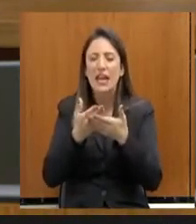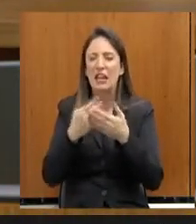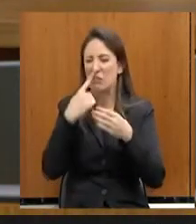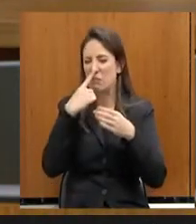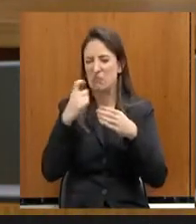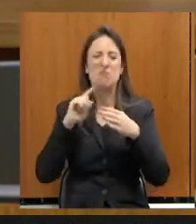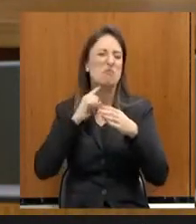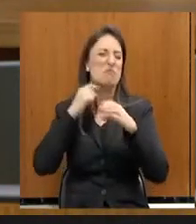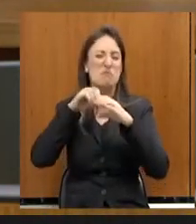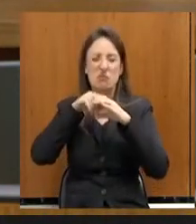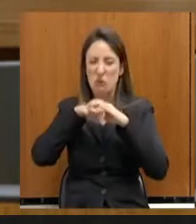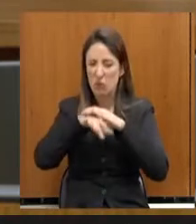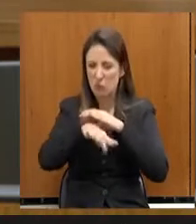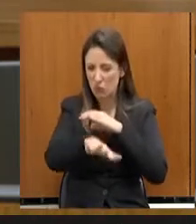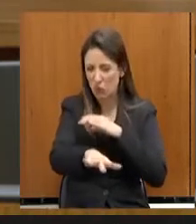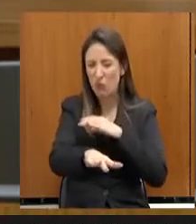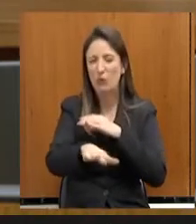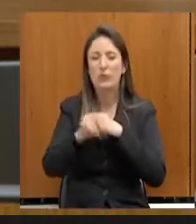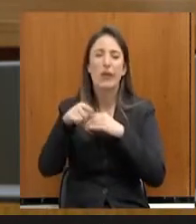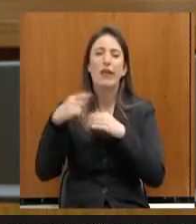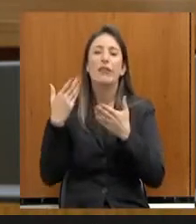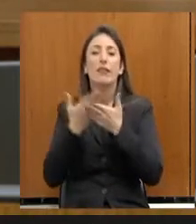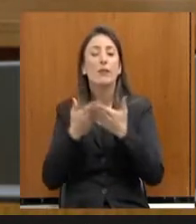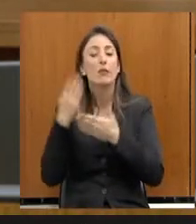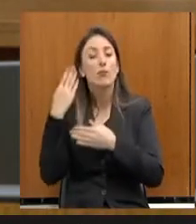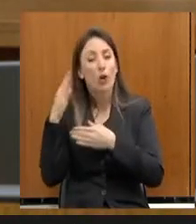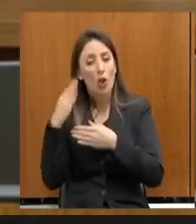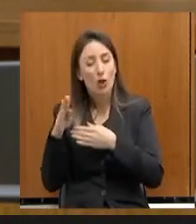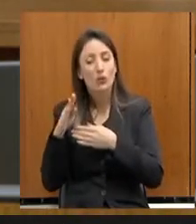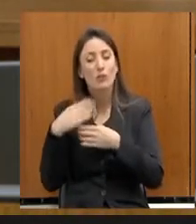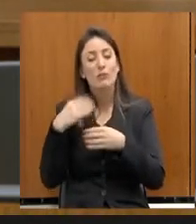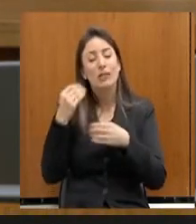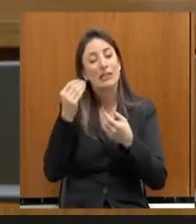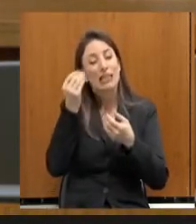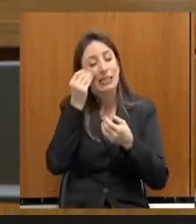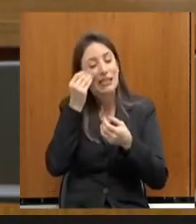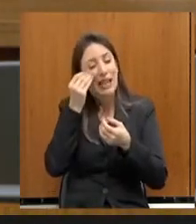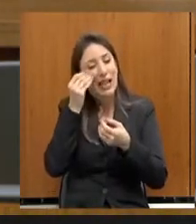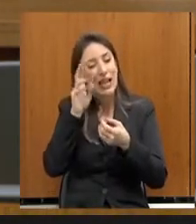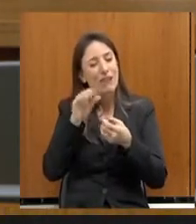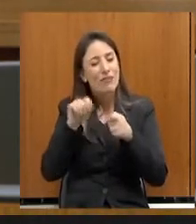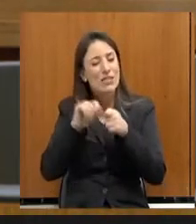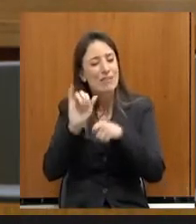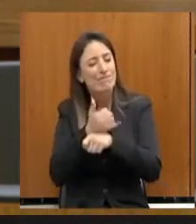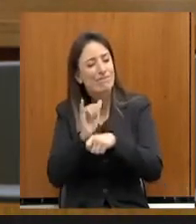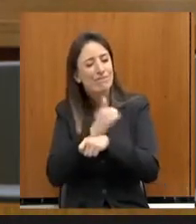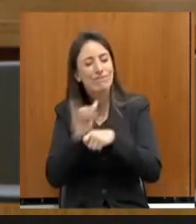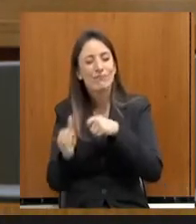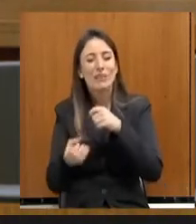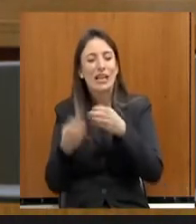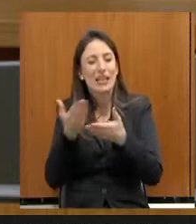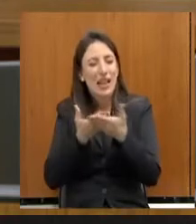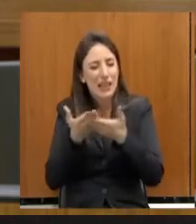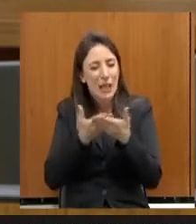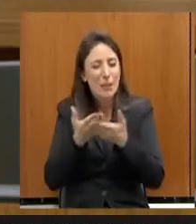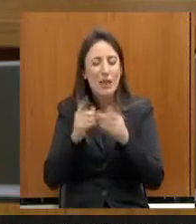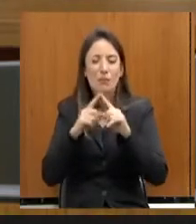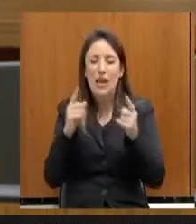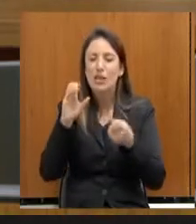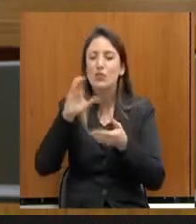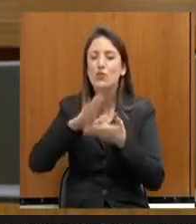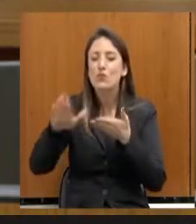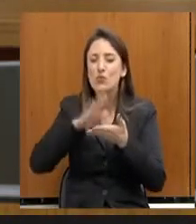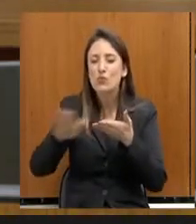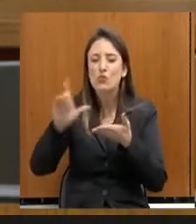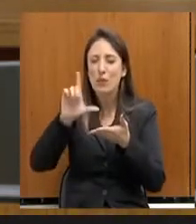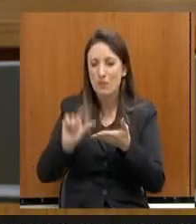acessíveis a especialmente em pequenas comunidades rurais e pequenas cidades nós precisamos